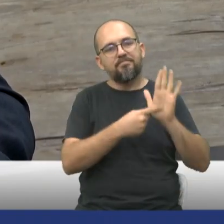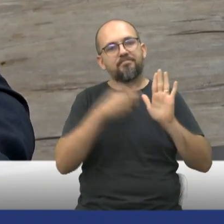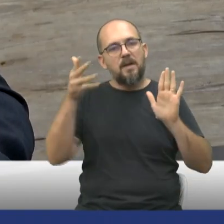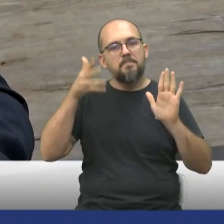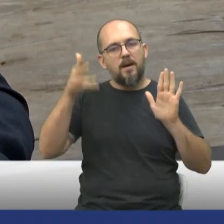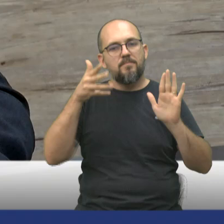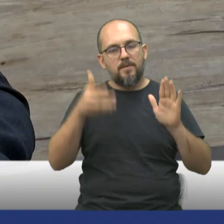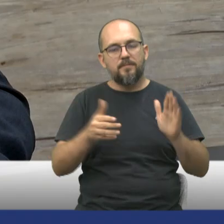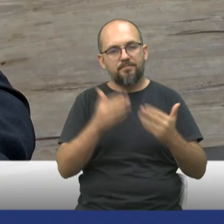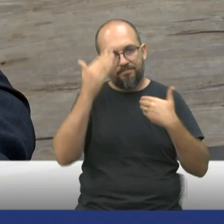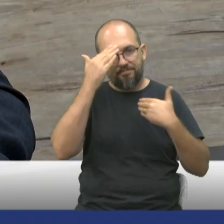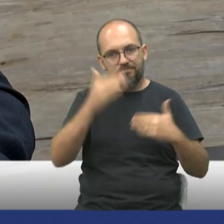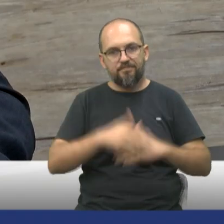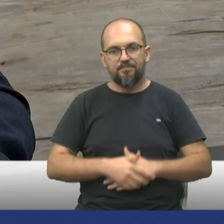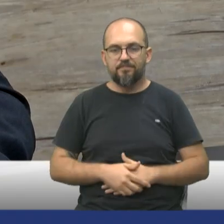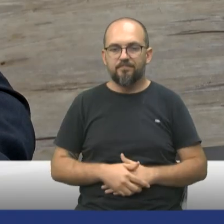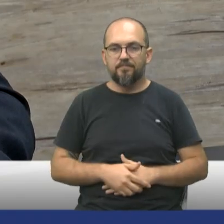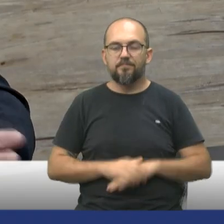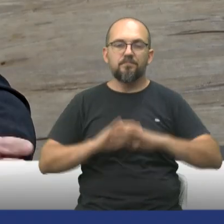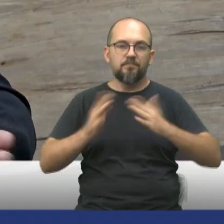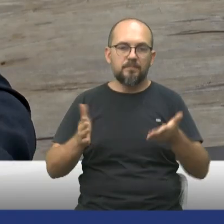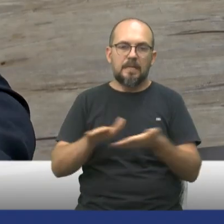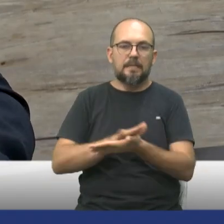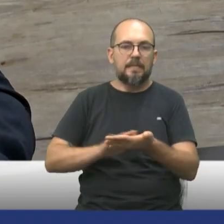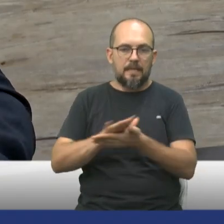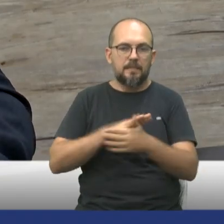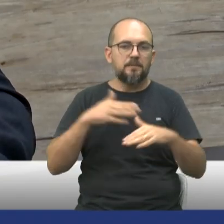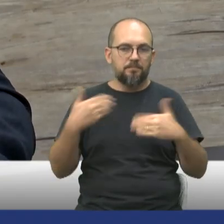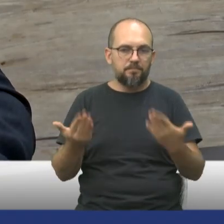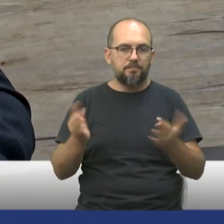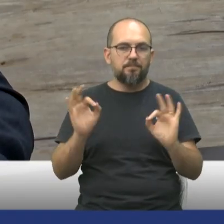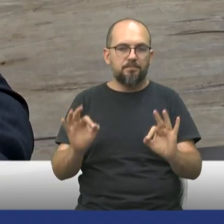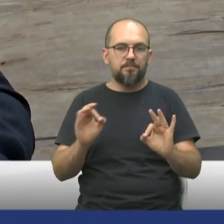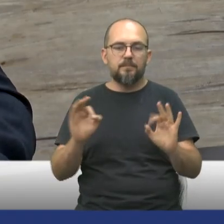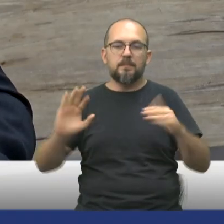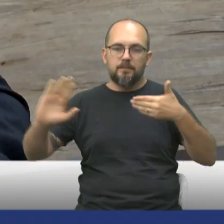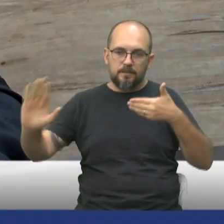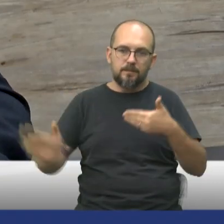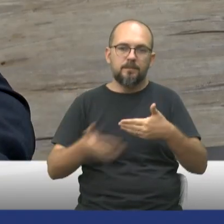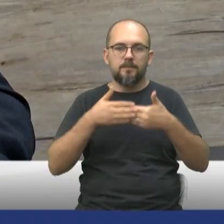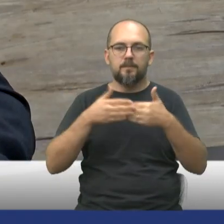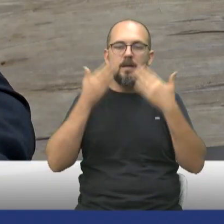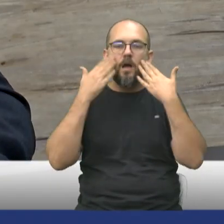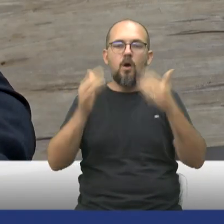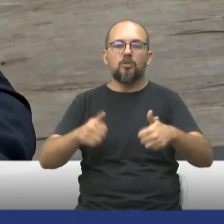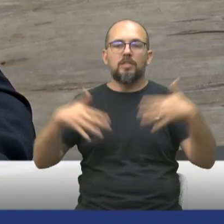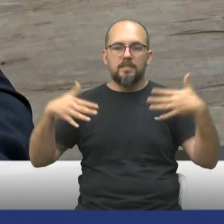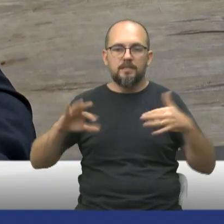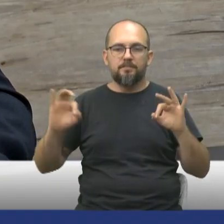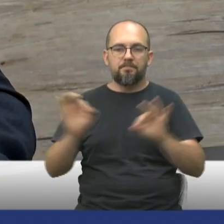tá? E nada mais havendo, né? Encerro a audiência